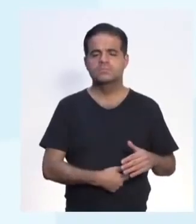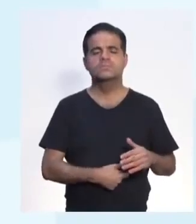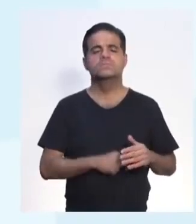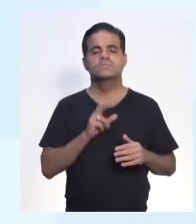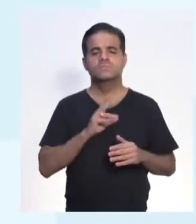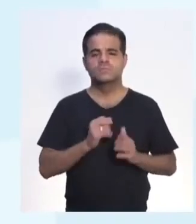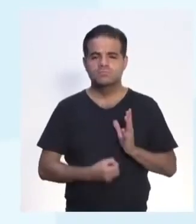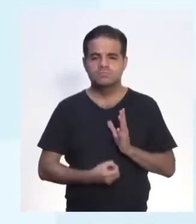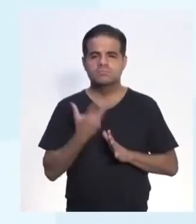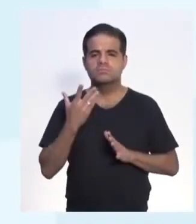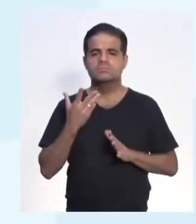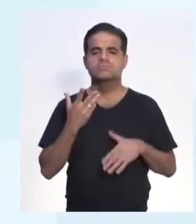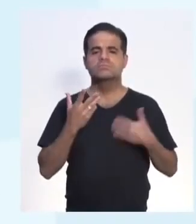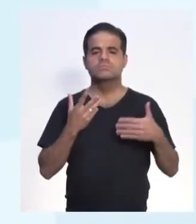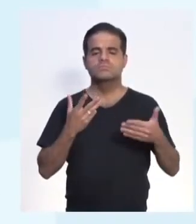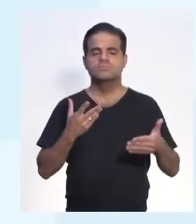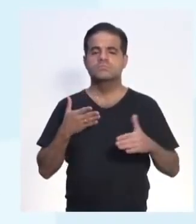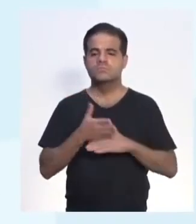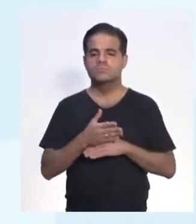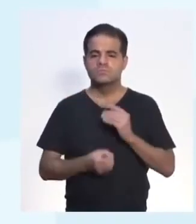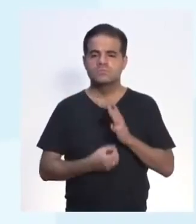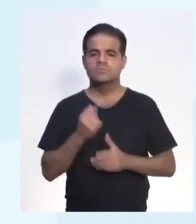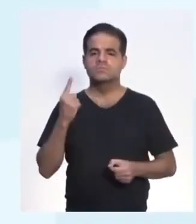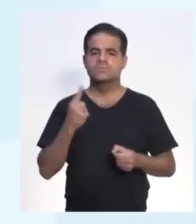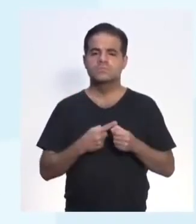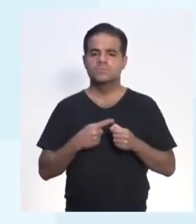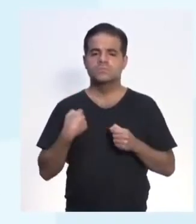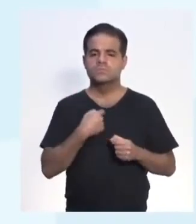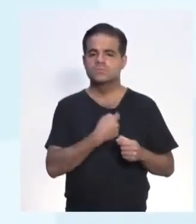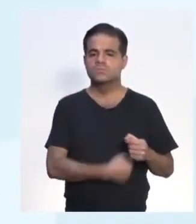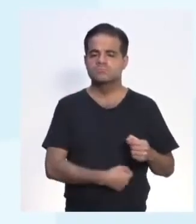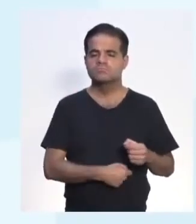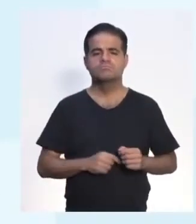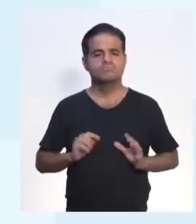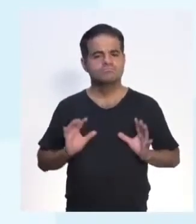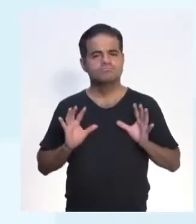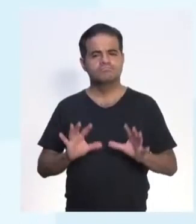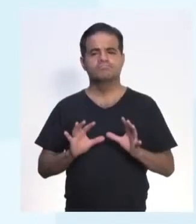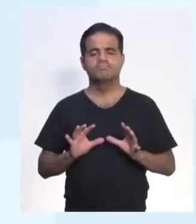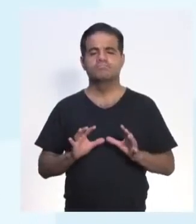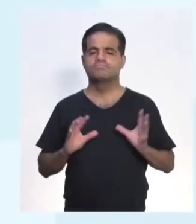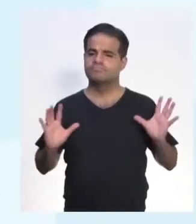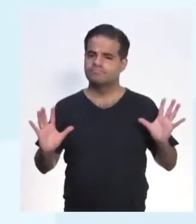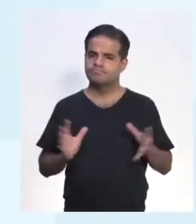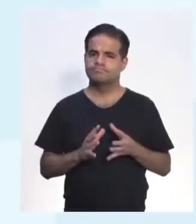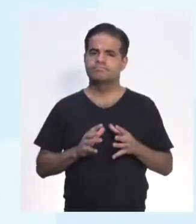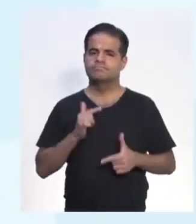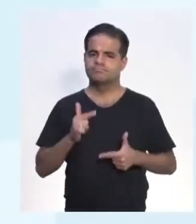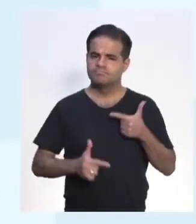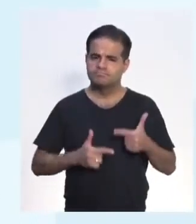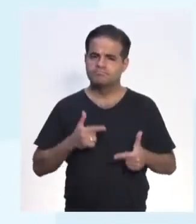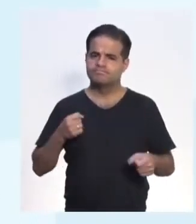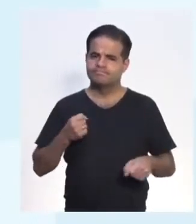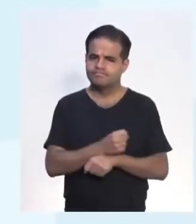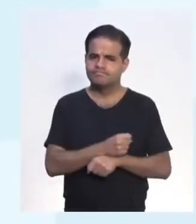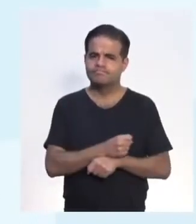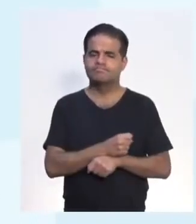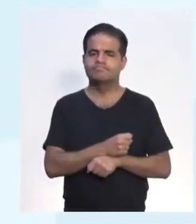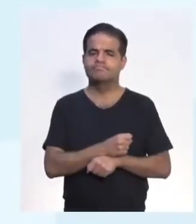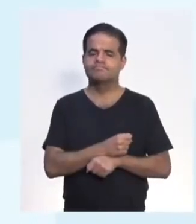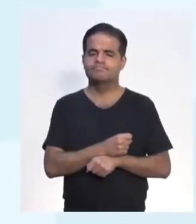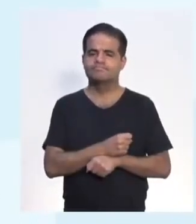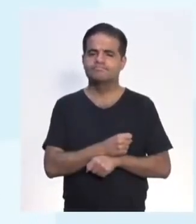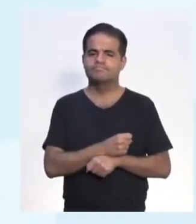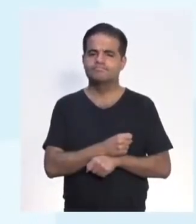vai surgir aí no interior da China, convencendo aí os camponeses e os trabalhadores dos